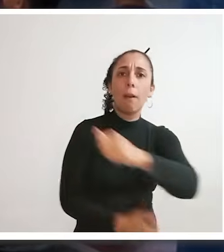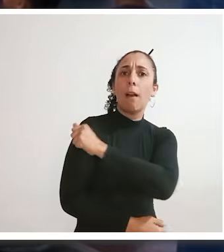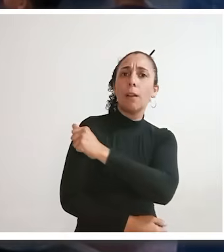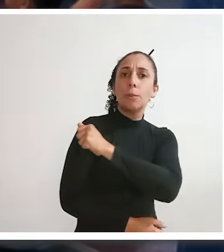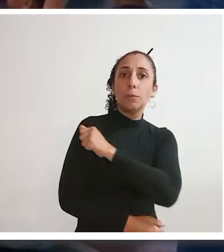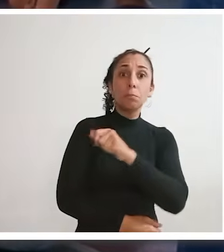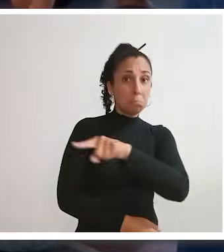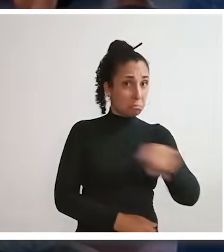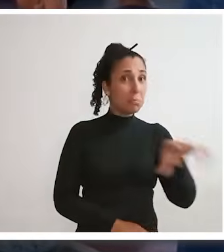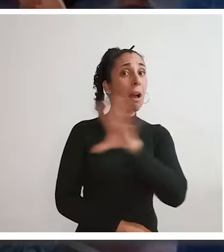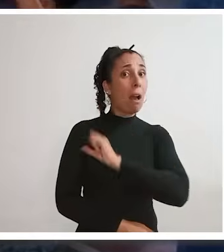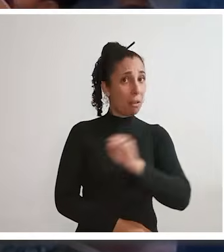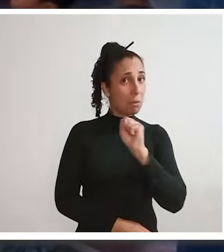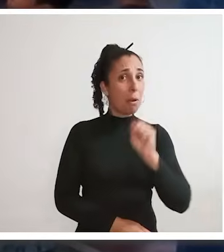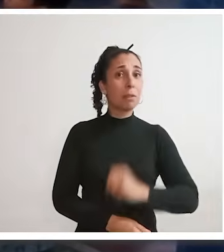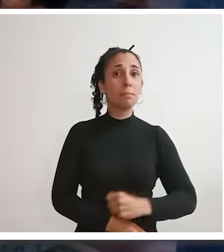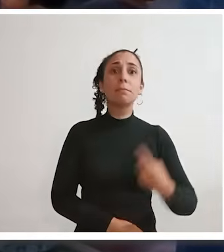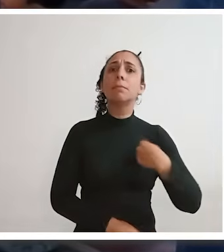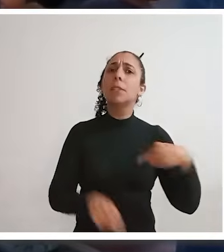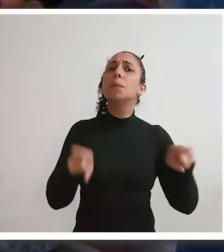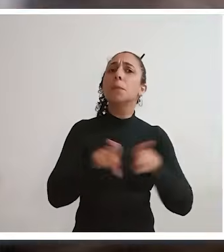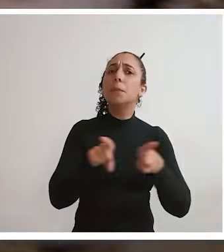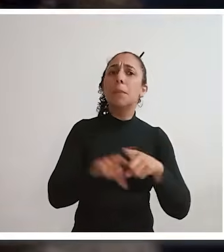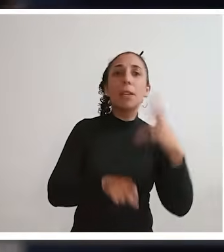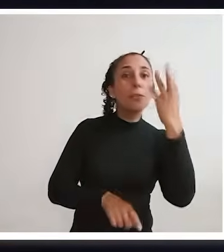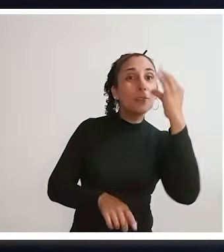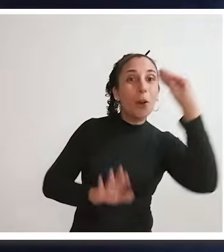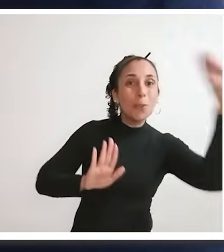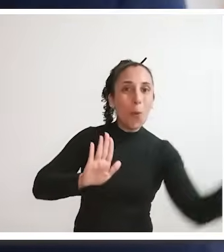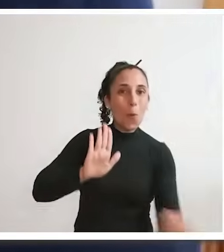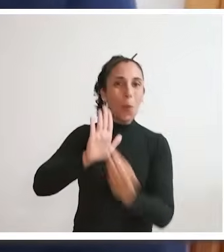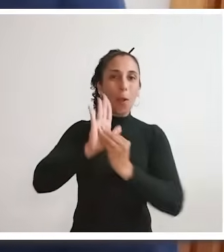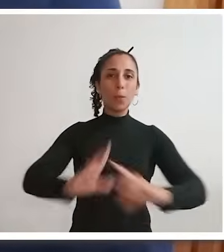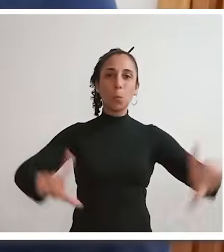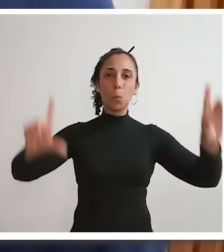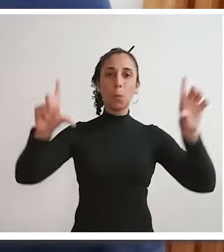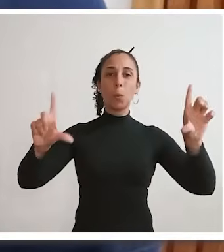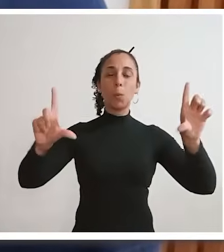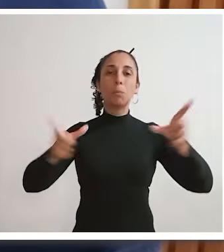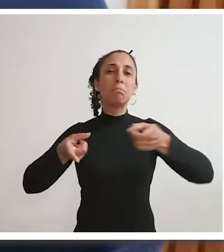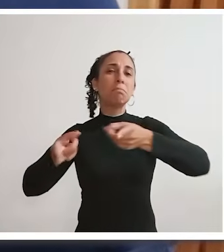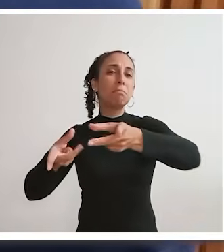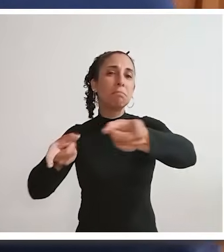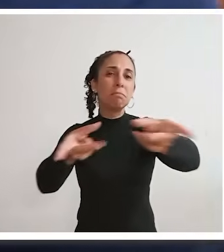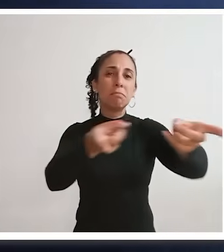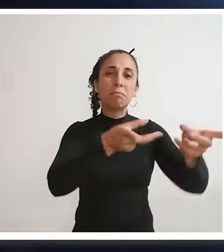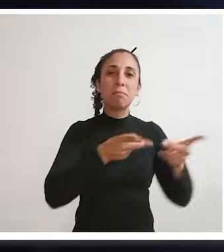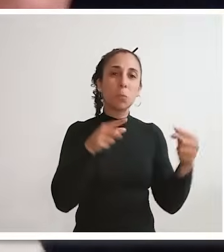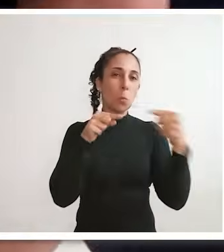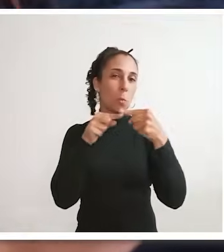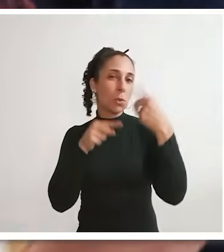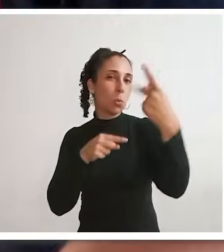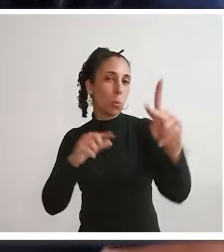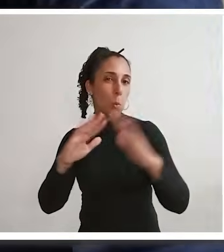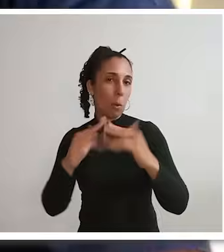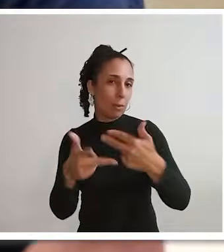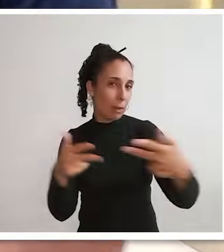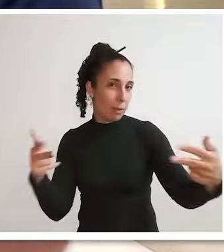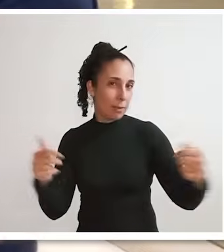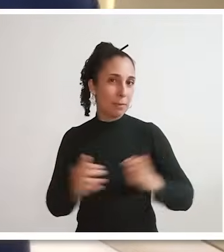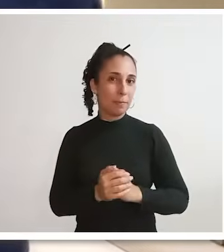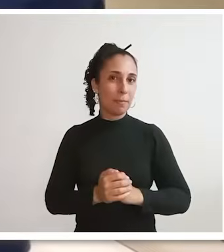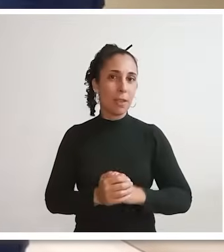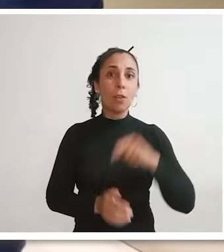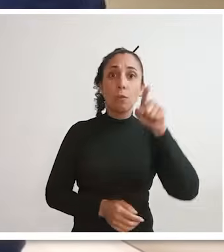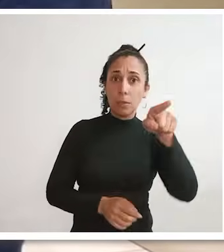os alunos, e eles adoram. E além disso, eu também faço quadros. Eles são feitos sob medida para o seu ambiente. Tudo